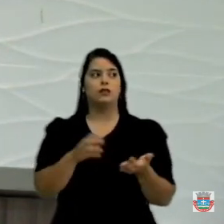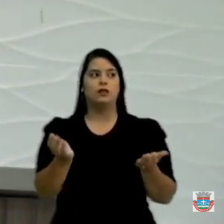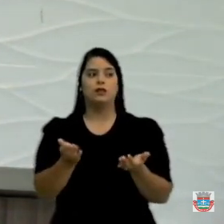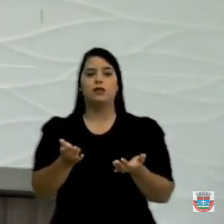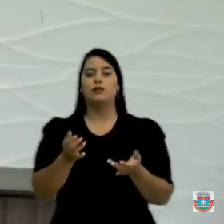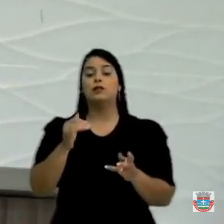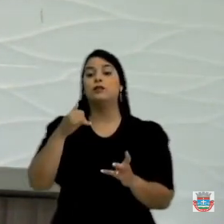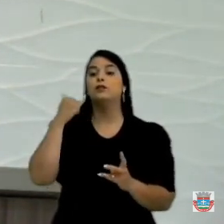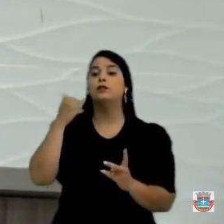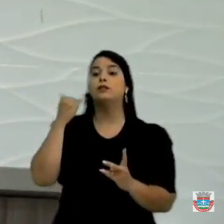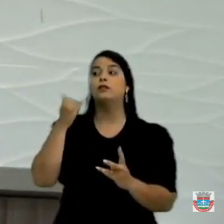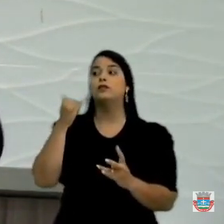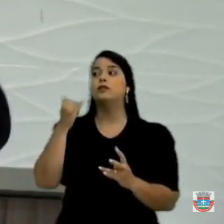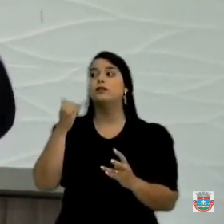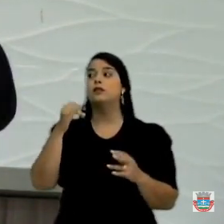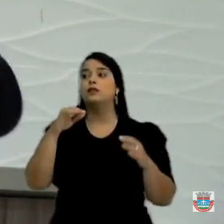Compesa,